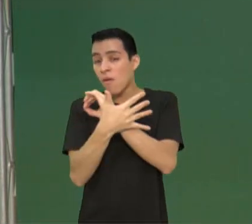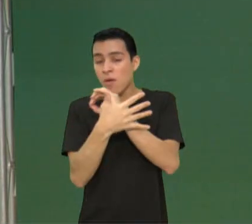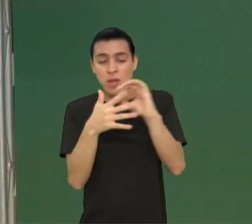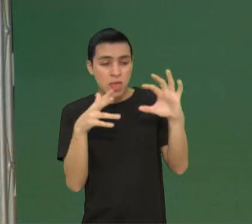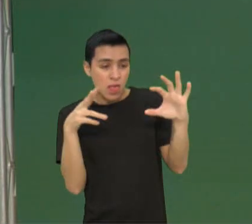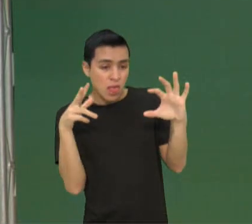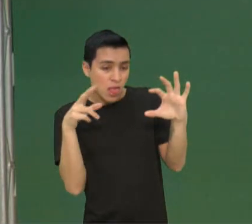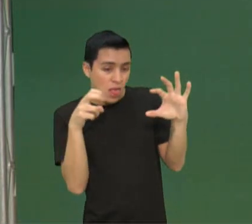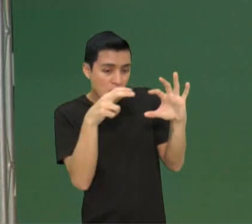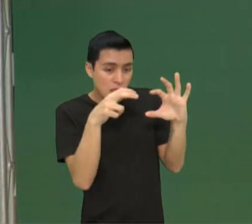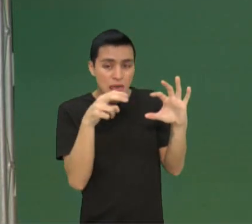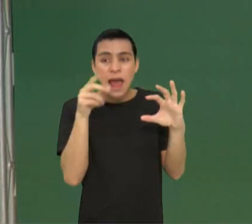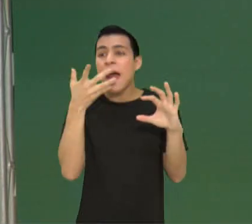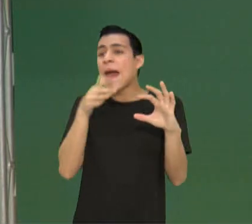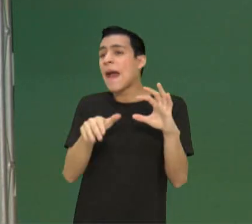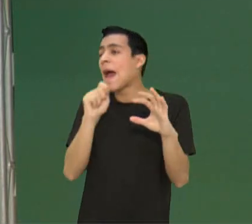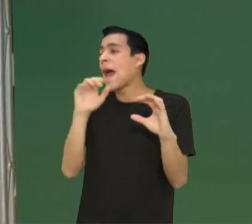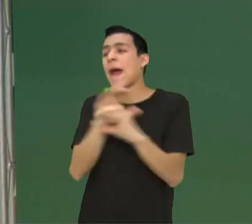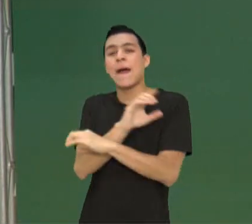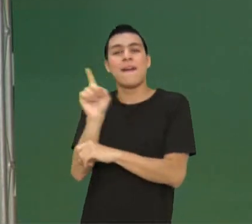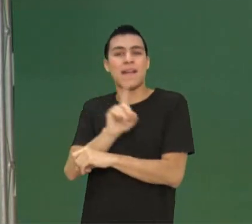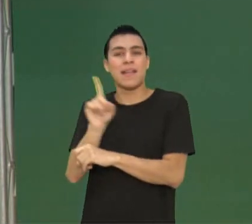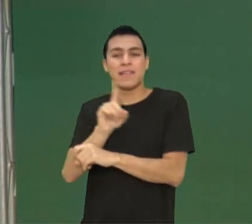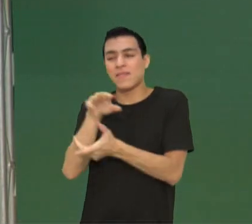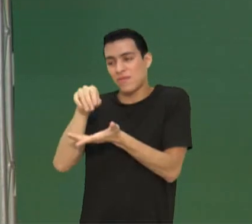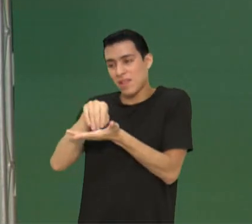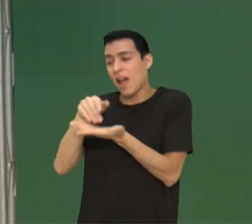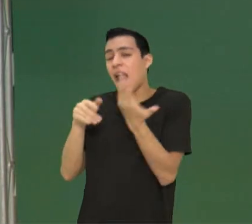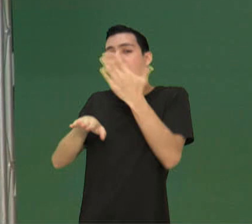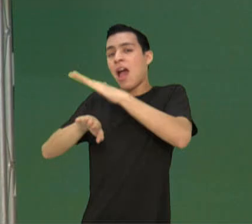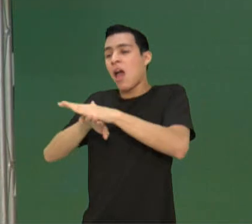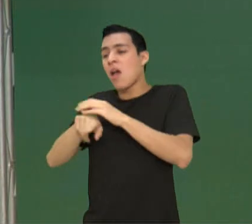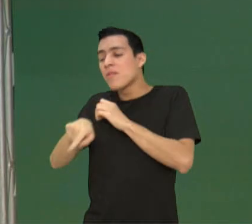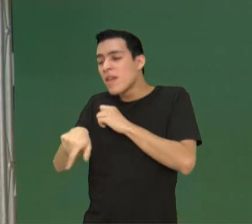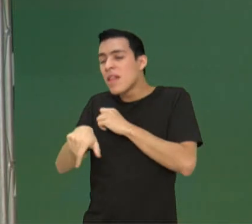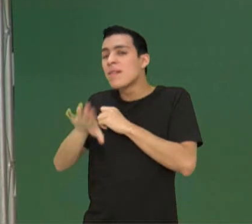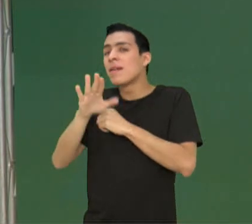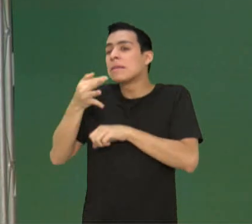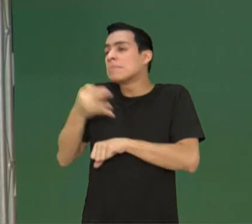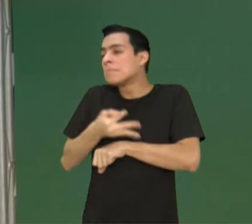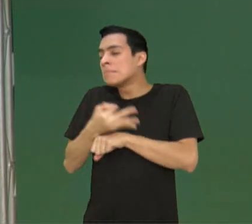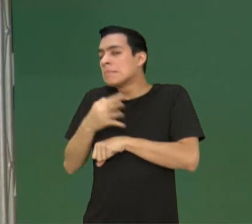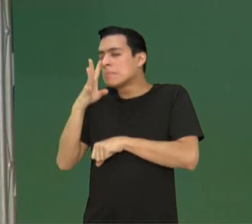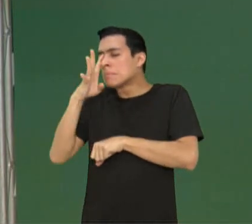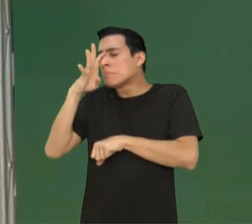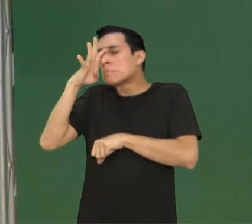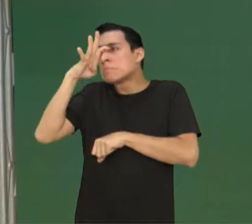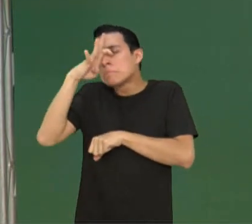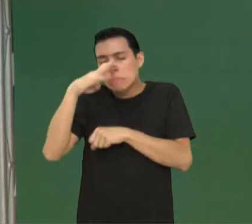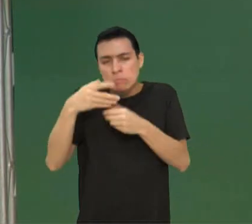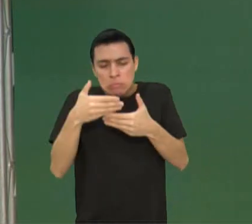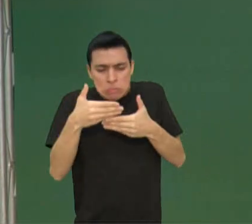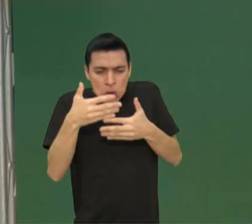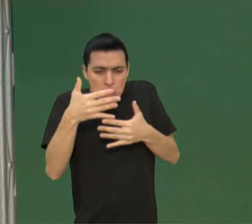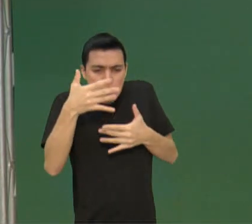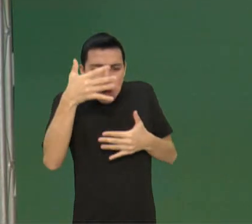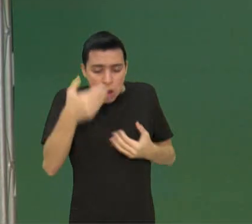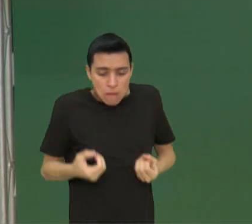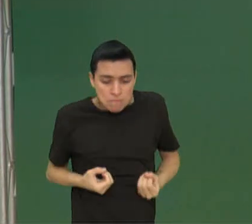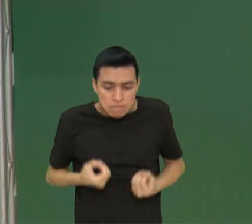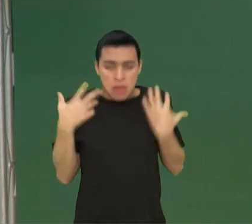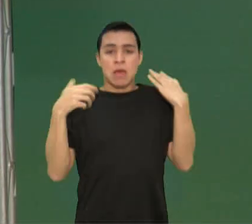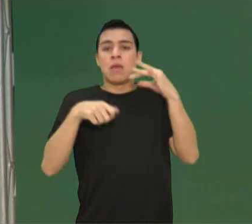crianças ele não é completo, não está formado. O que ajuda elas a serem um pouco mais resistentes a manifestar a